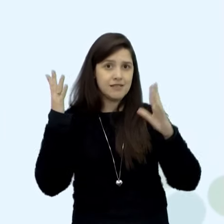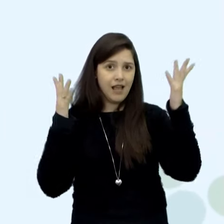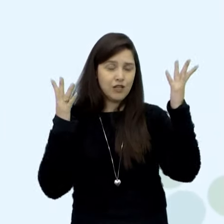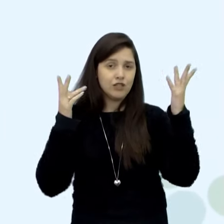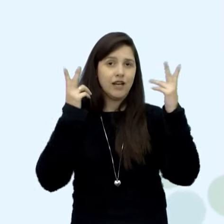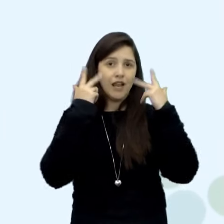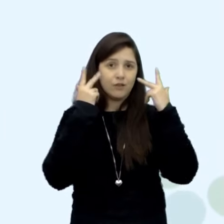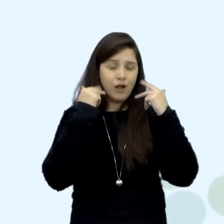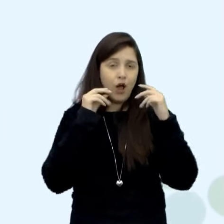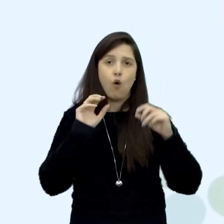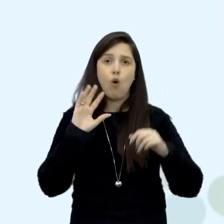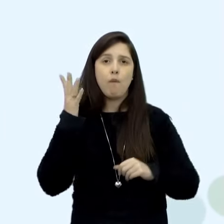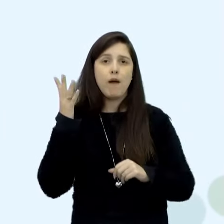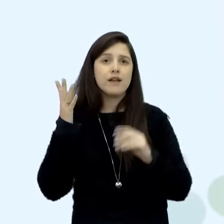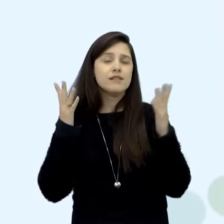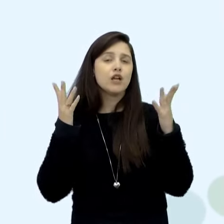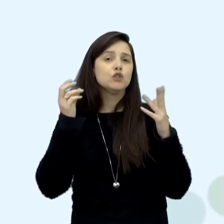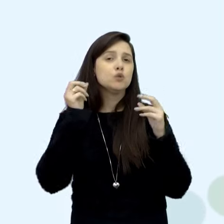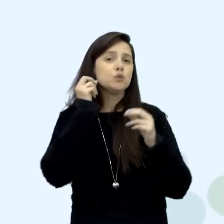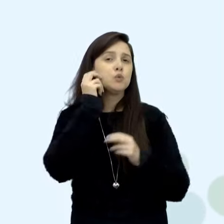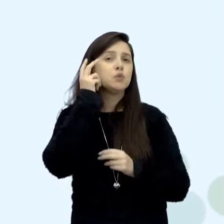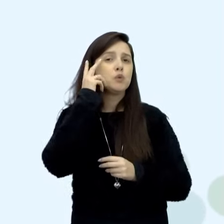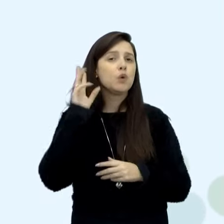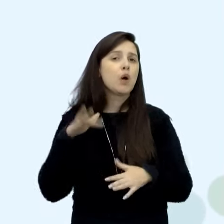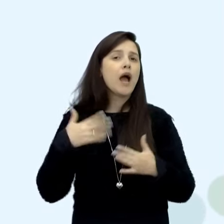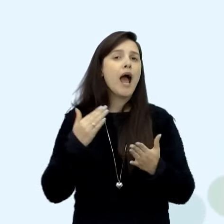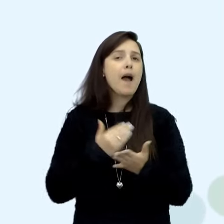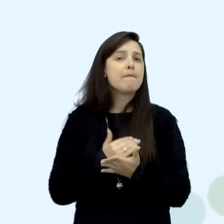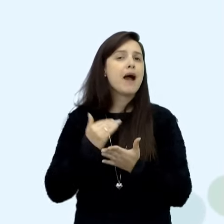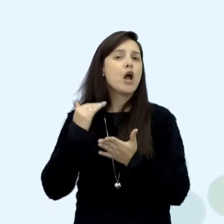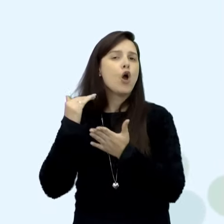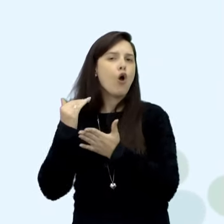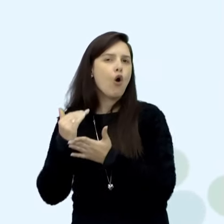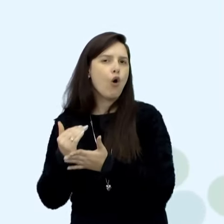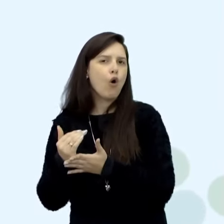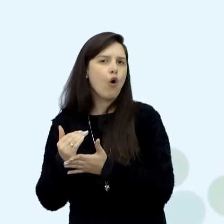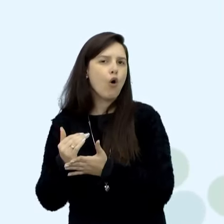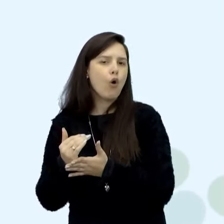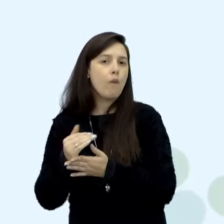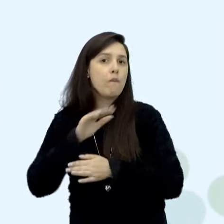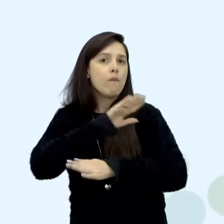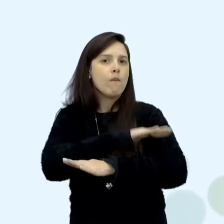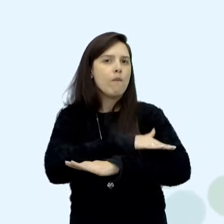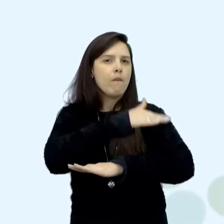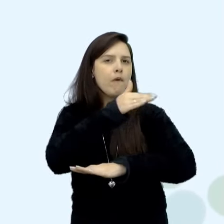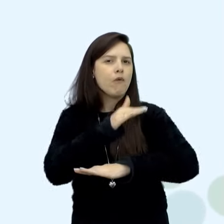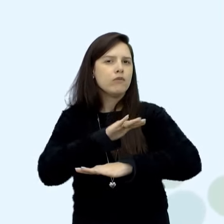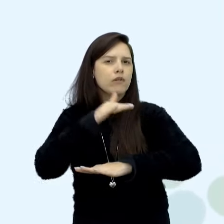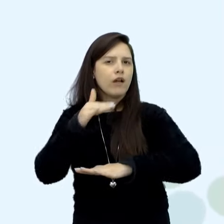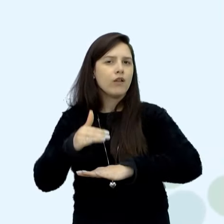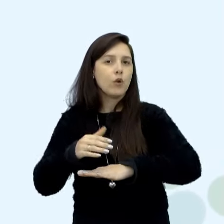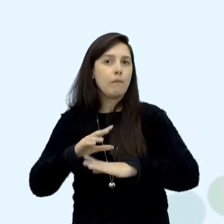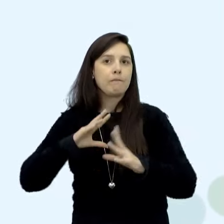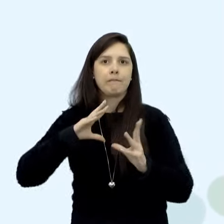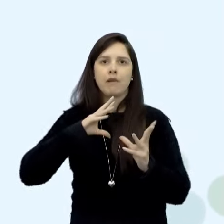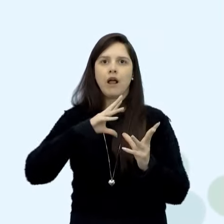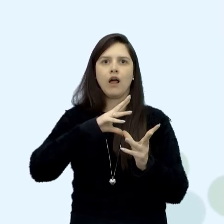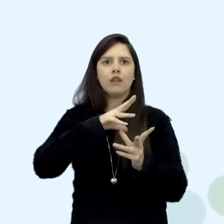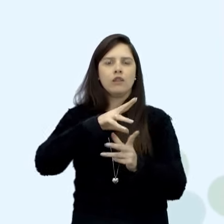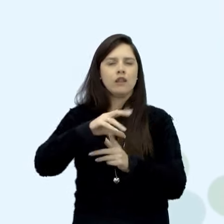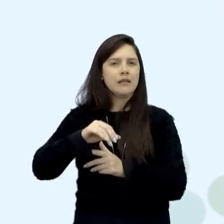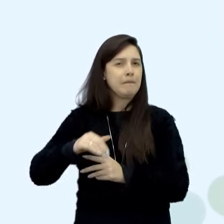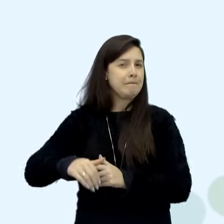ou cultural? Né? Nós temos aí a maior montanha aí do planeta, né? Com a